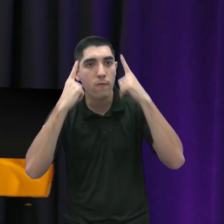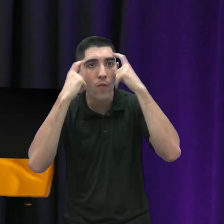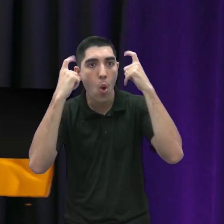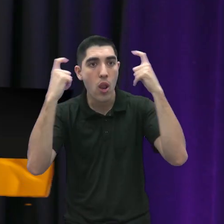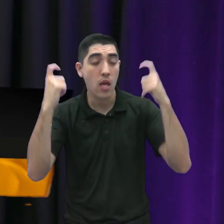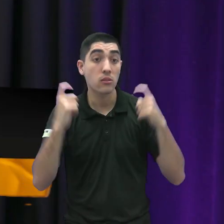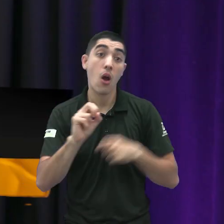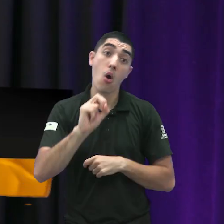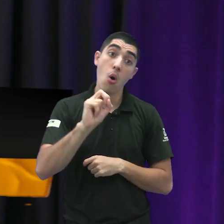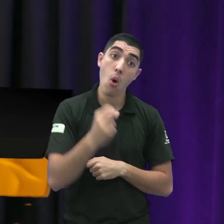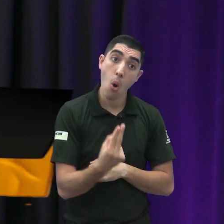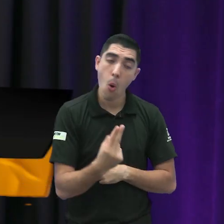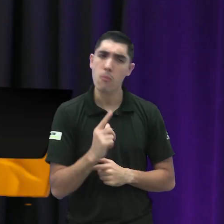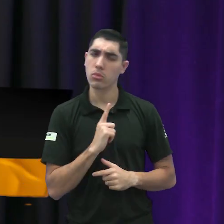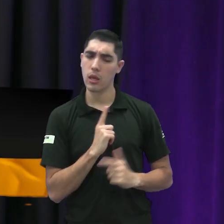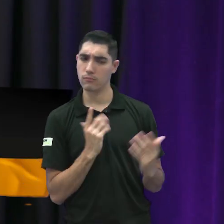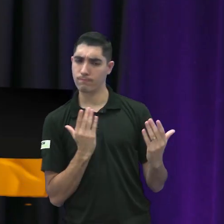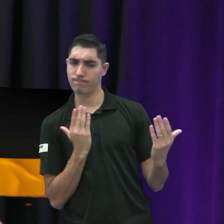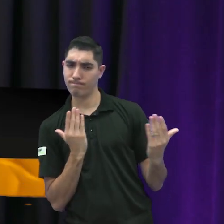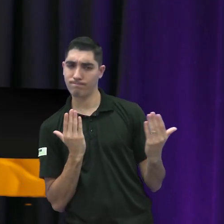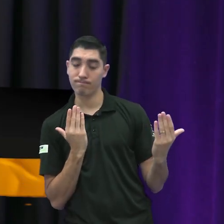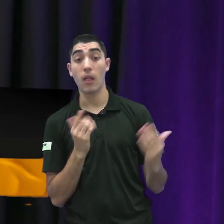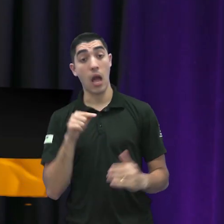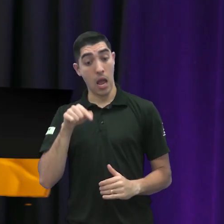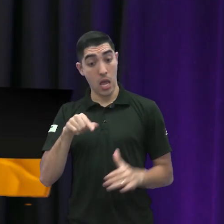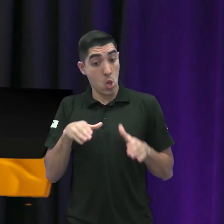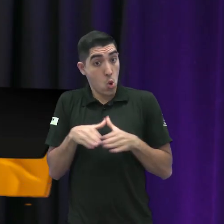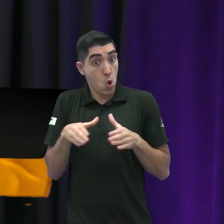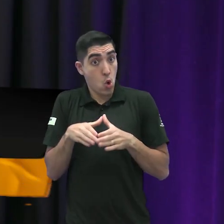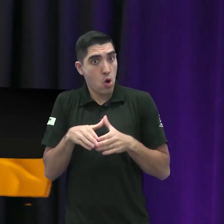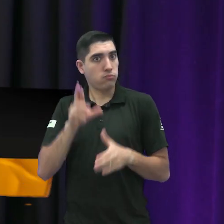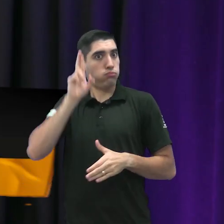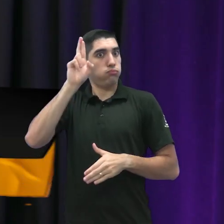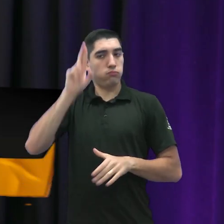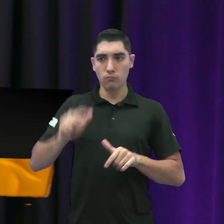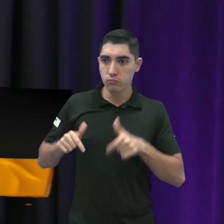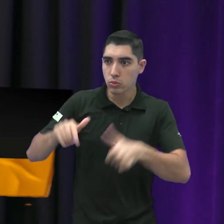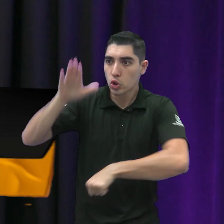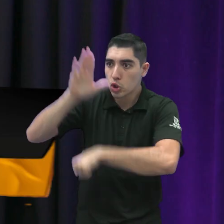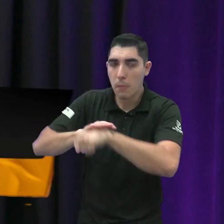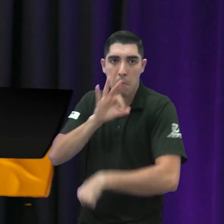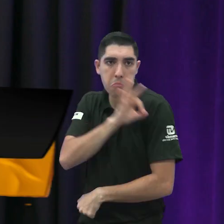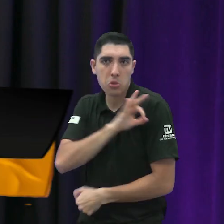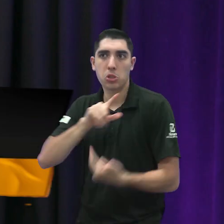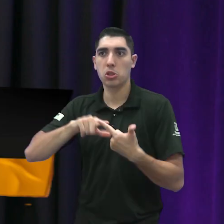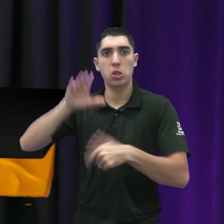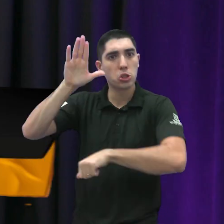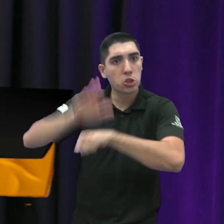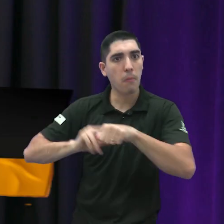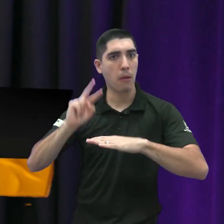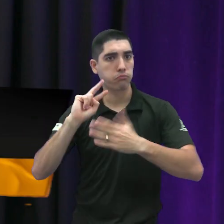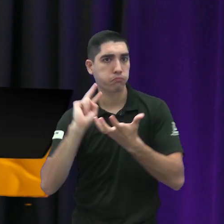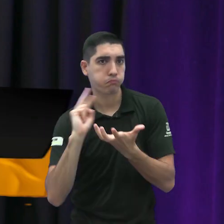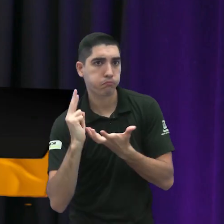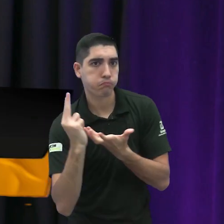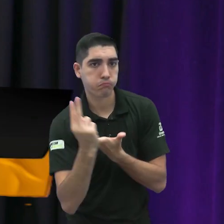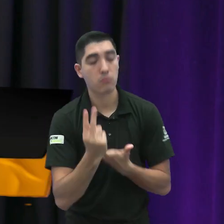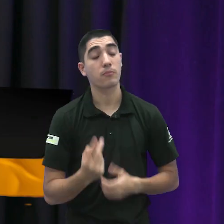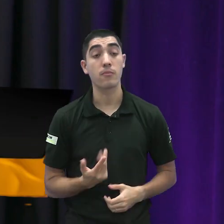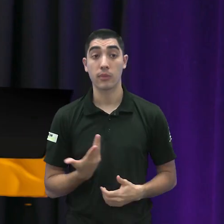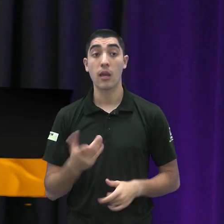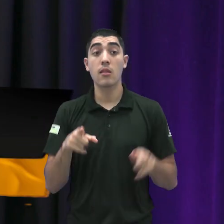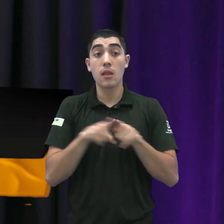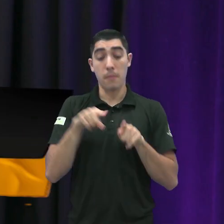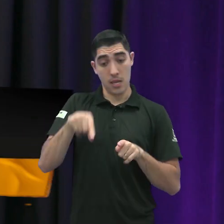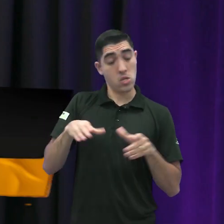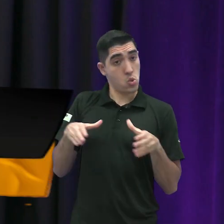existe até só a suspeita, essa comissão já entra em ação. E aí tem algumas outras coisas que essa